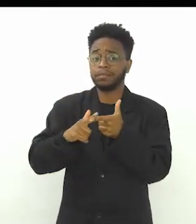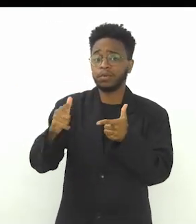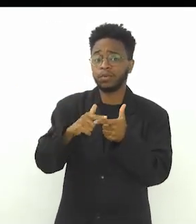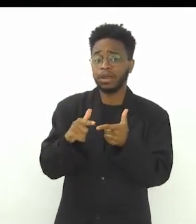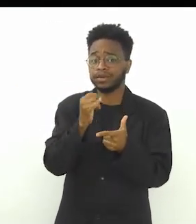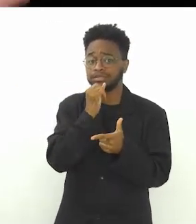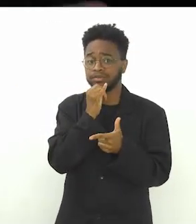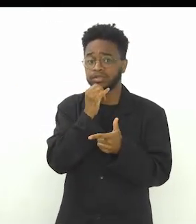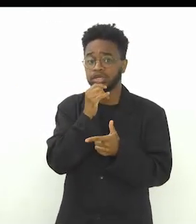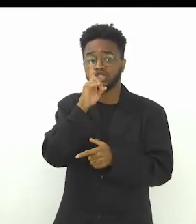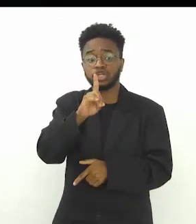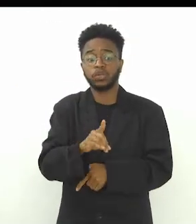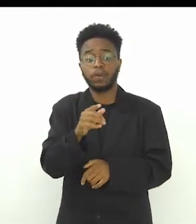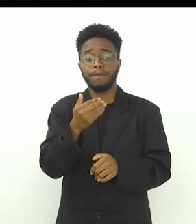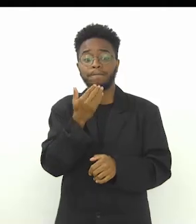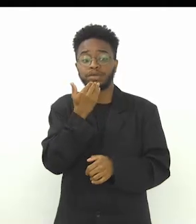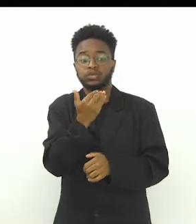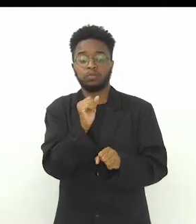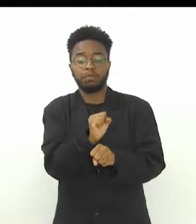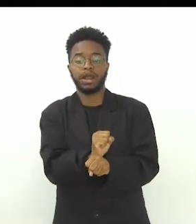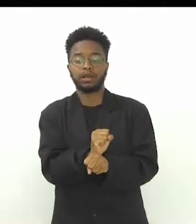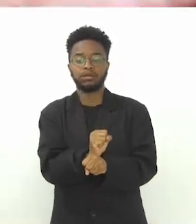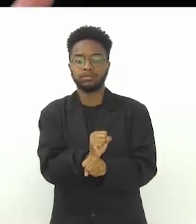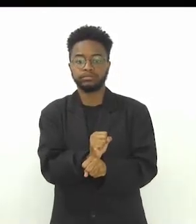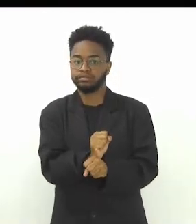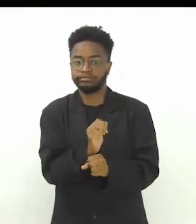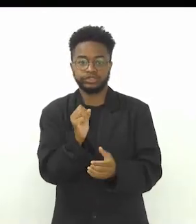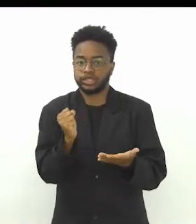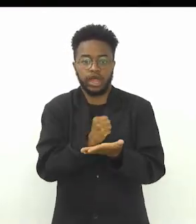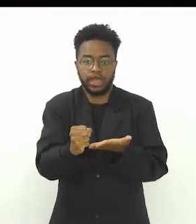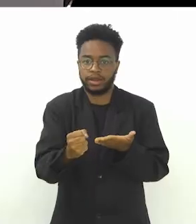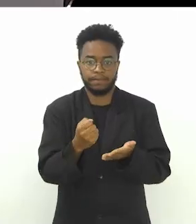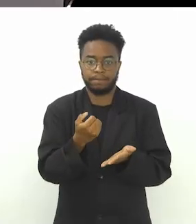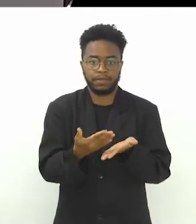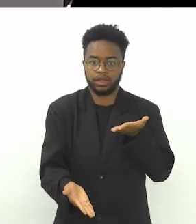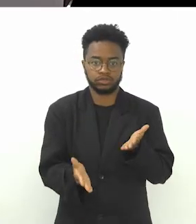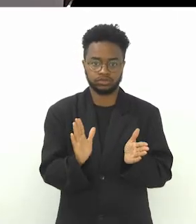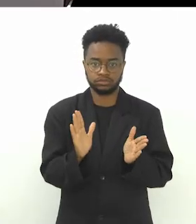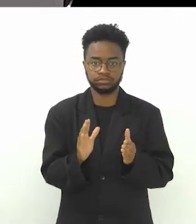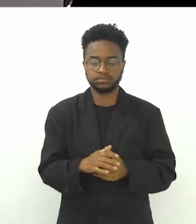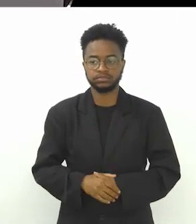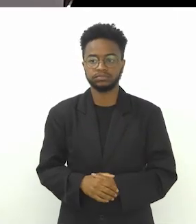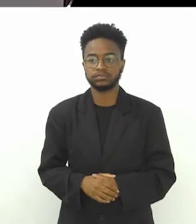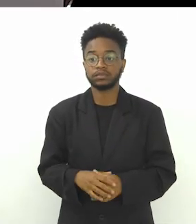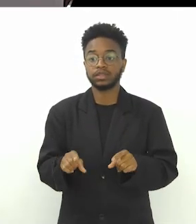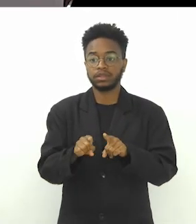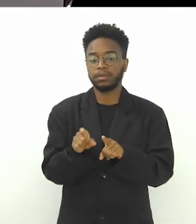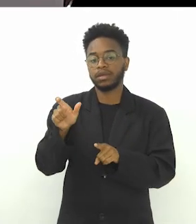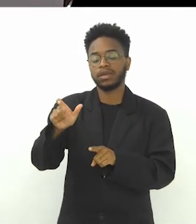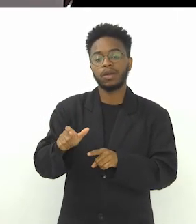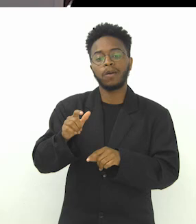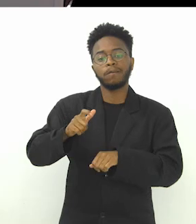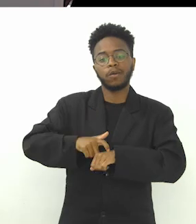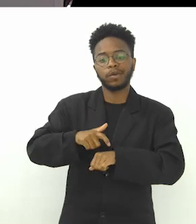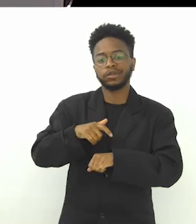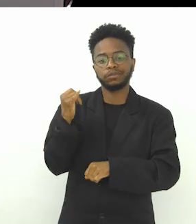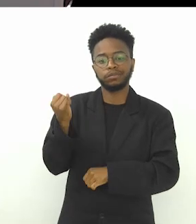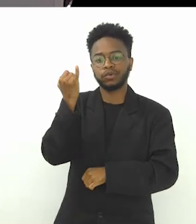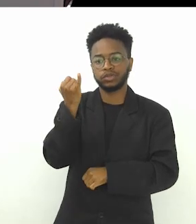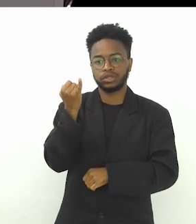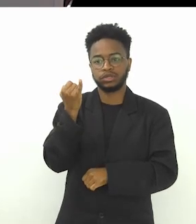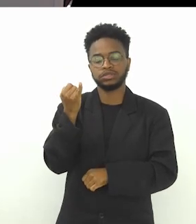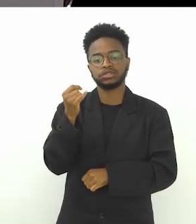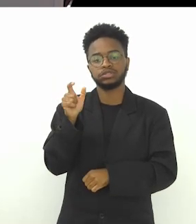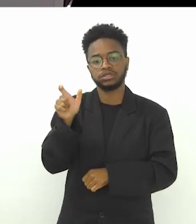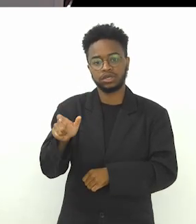der alguma coisa, um diretor pediu para segurar a escola. A gente errou tudo. Perde tudo. Esse outro grande momento, né, do Tarcísio.